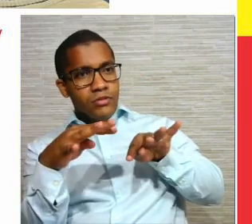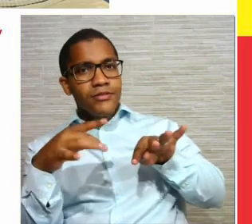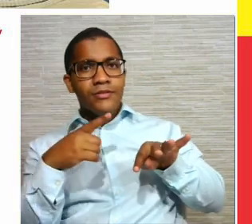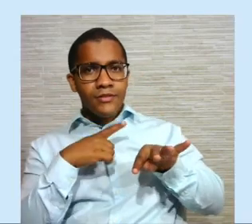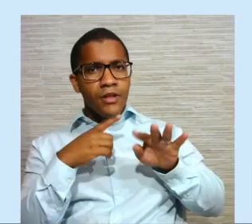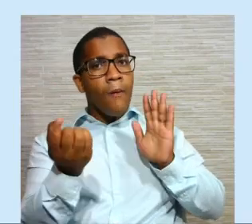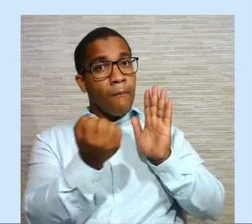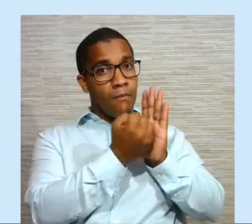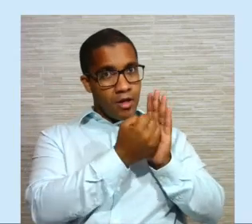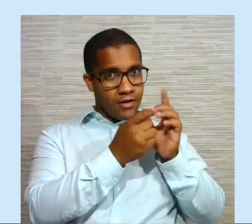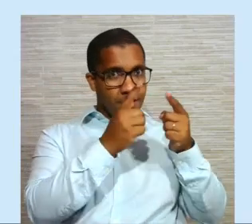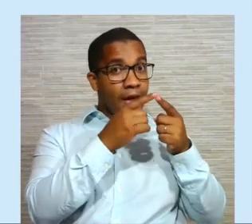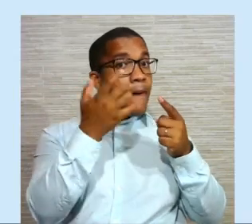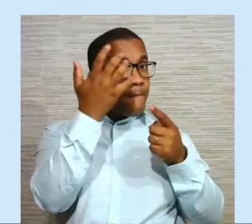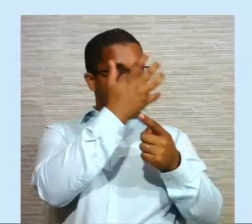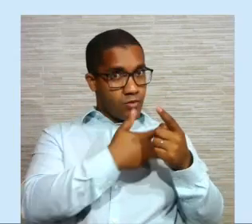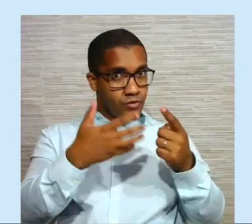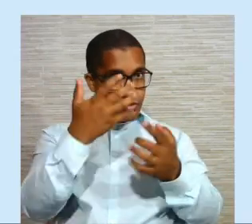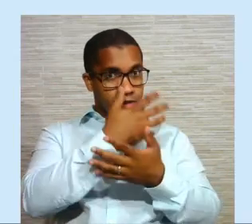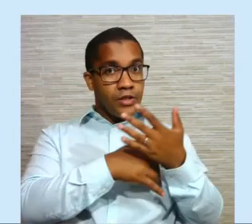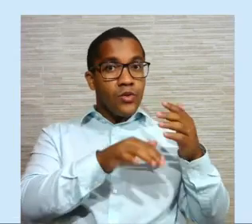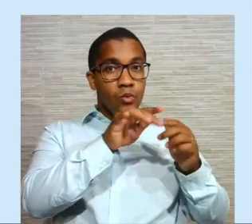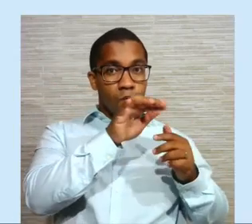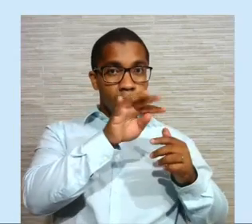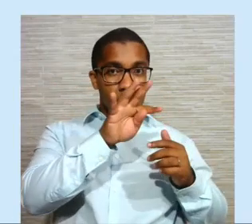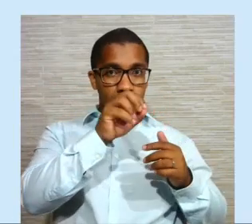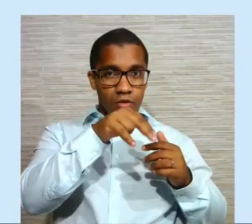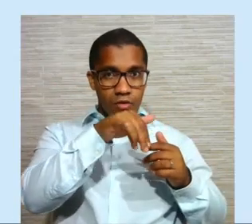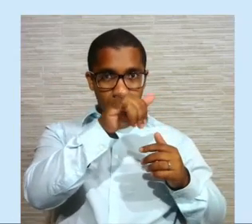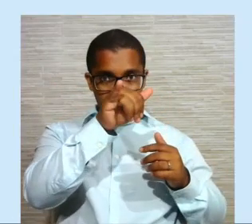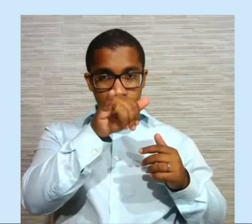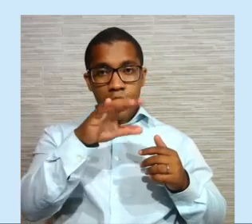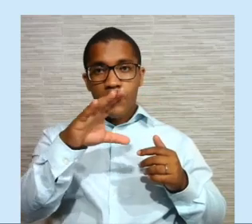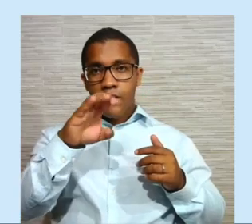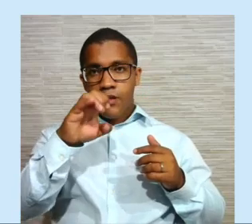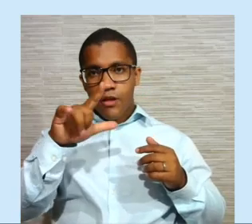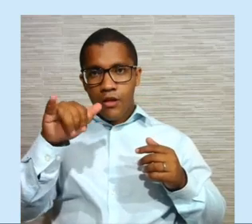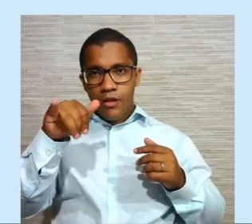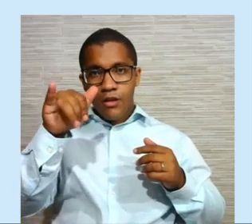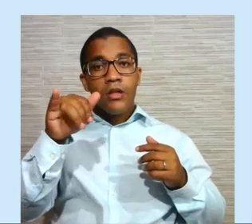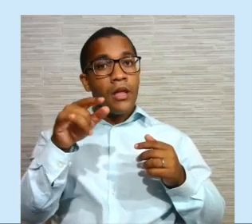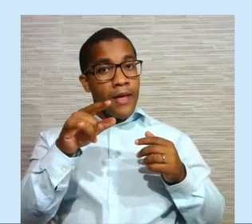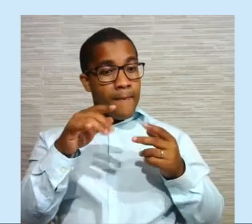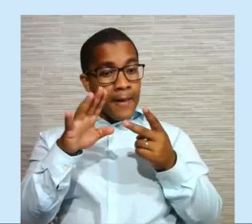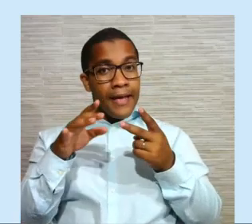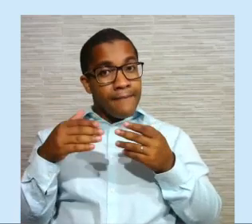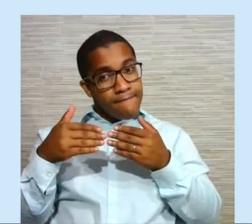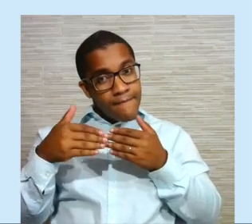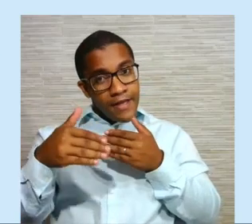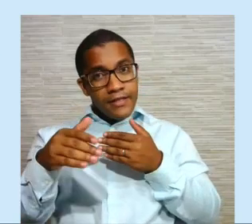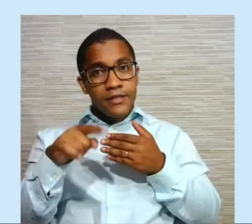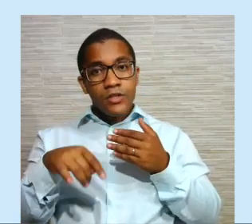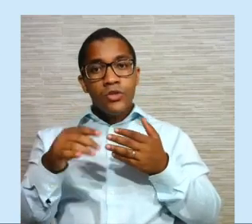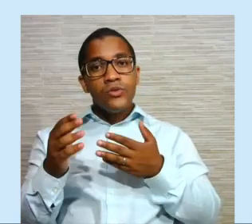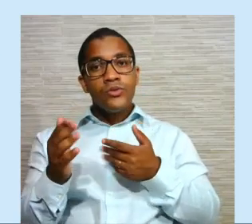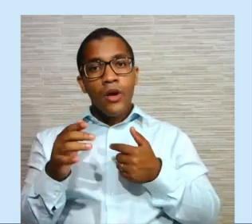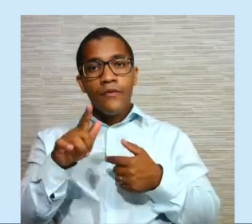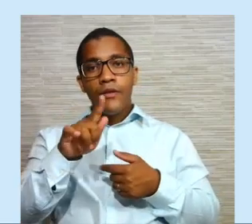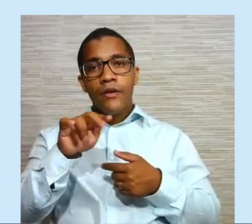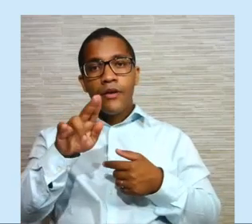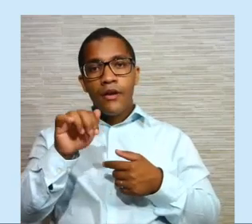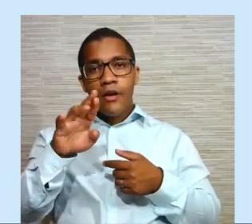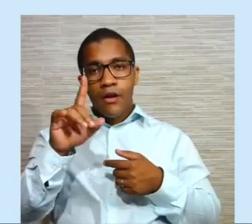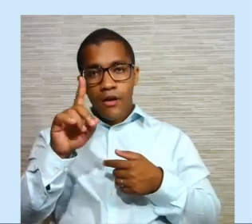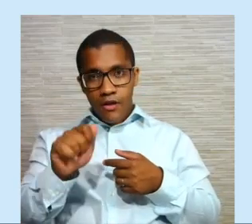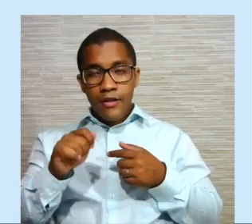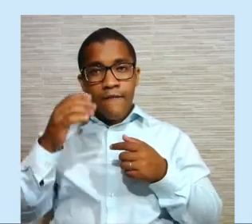um Estúpido Cupido, né, dos irmãos Tony e Celi Campelo, mas é a partir da Jovem Guarda que o rock ele começa a ganhar mais destaque aqui, né, que começa